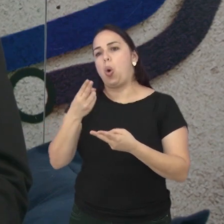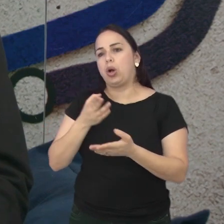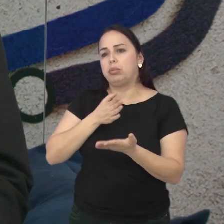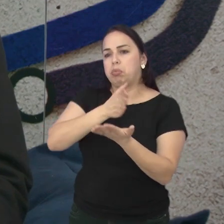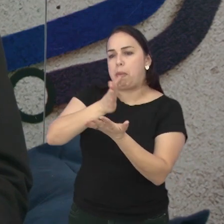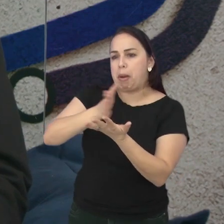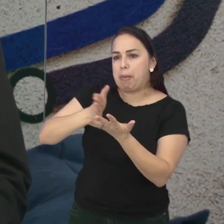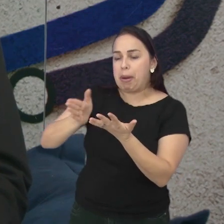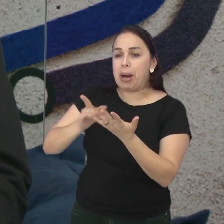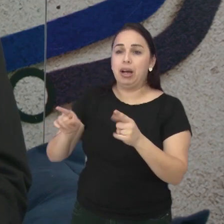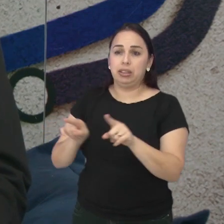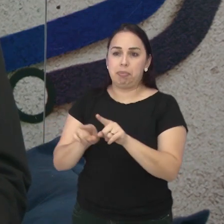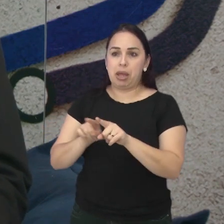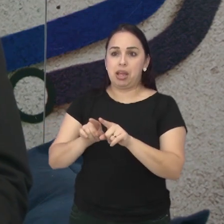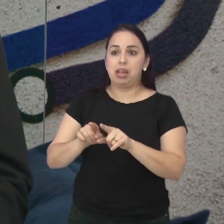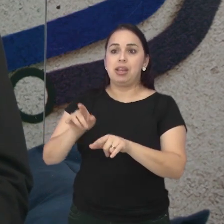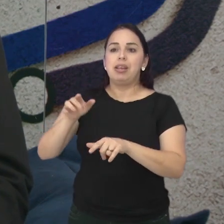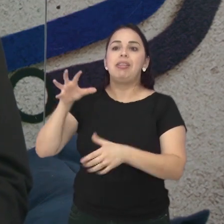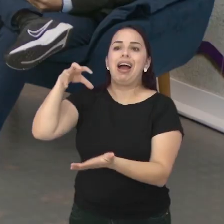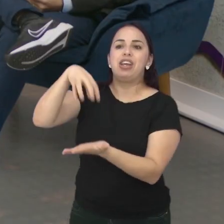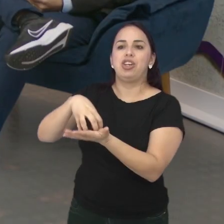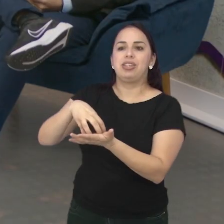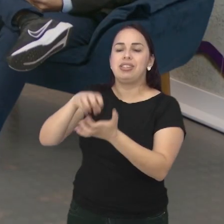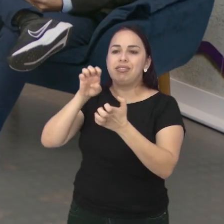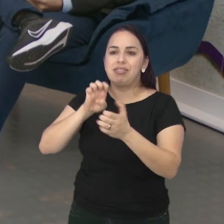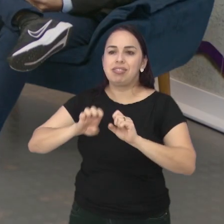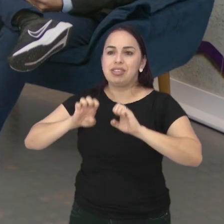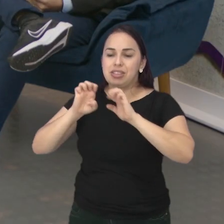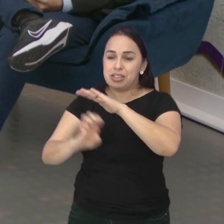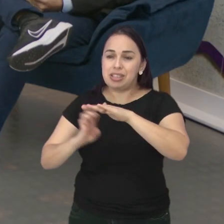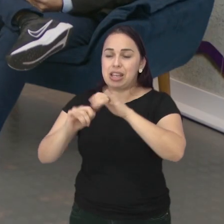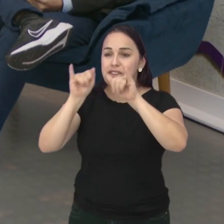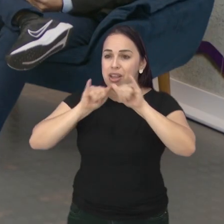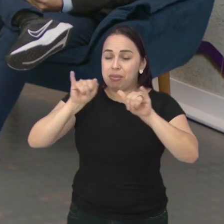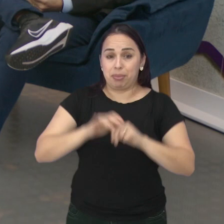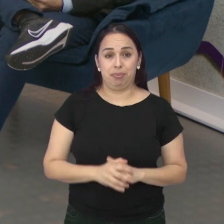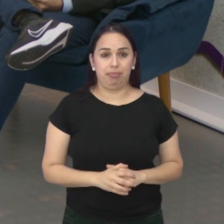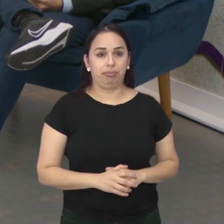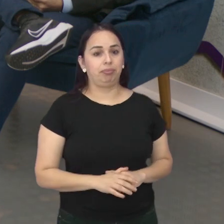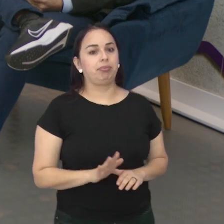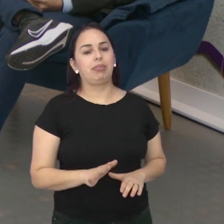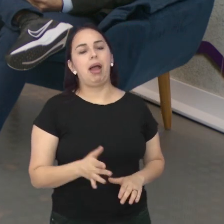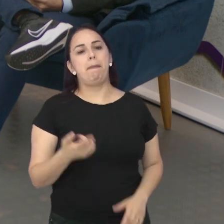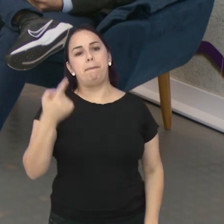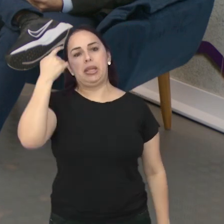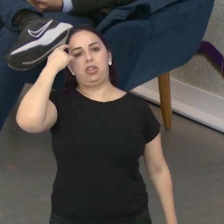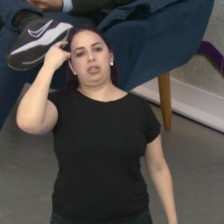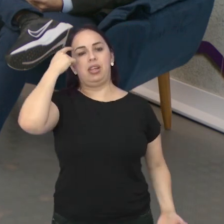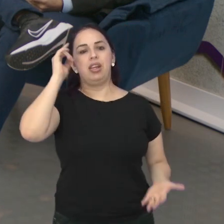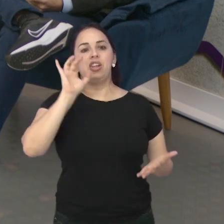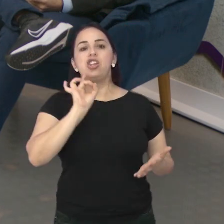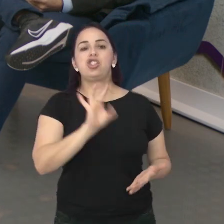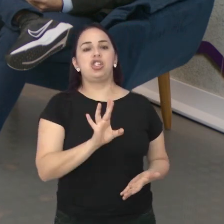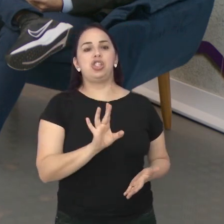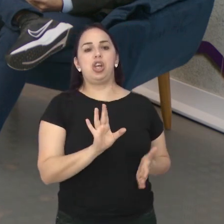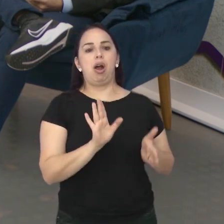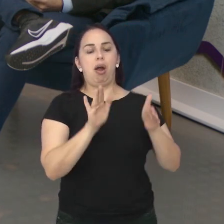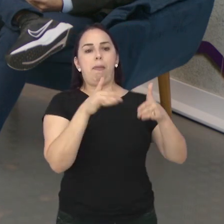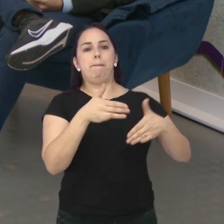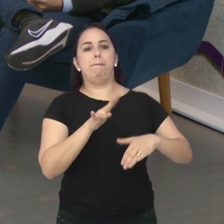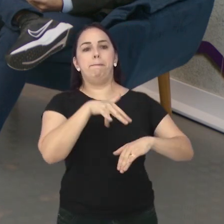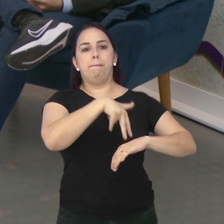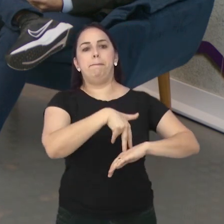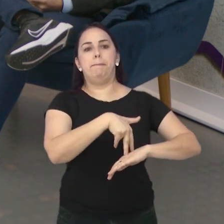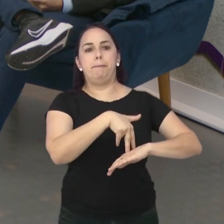outras, né, agências de publicidade, sim, mesmo. Né? É super importante, Samuel, isso. O ator não achar que o trabalho dele se resume